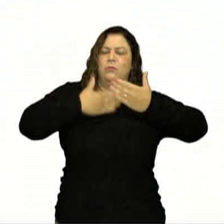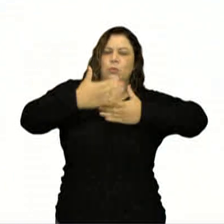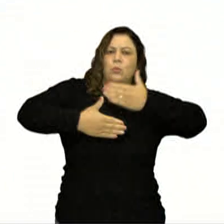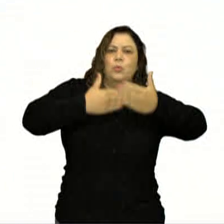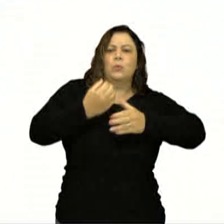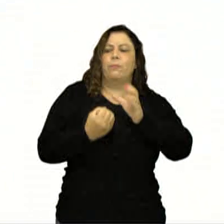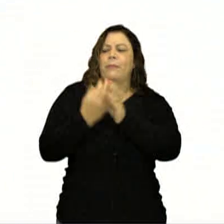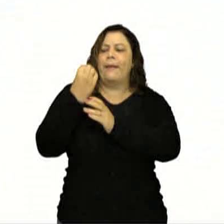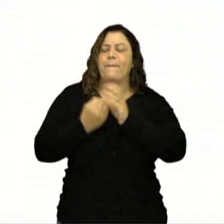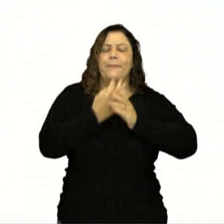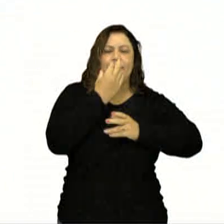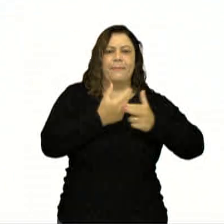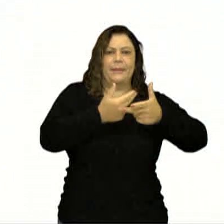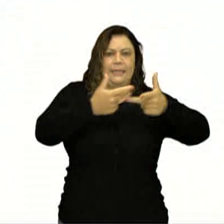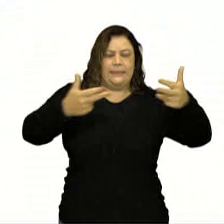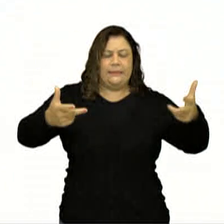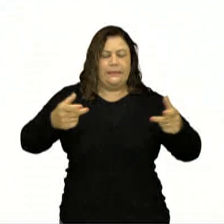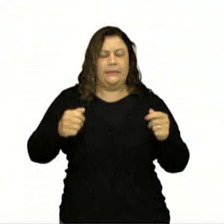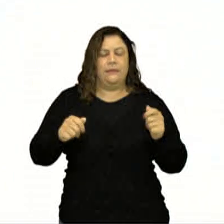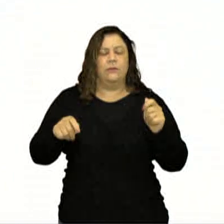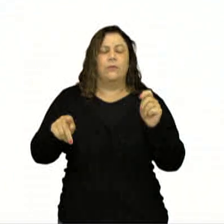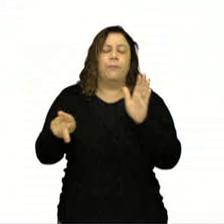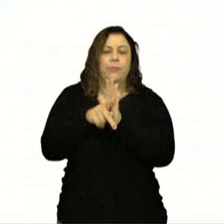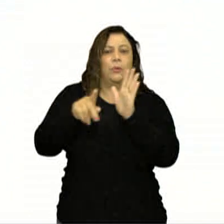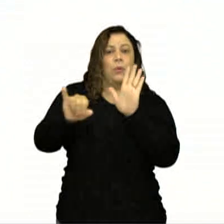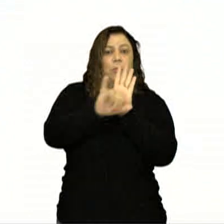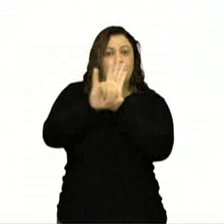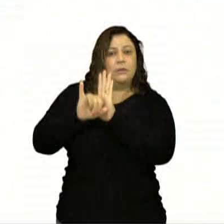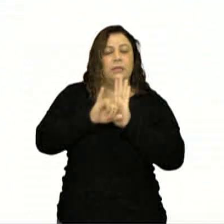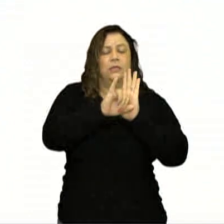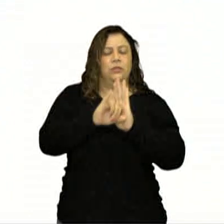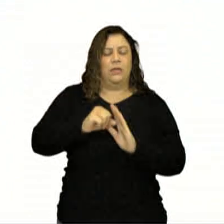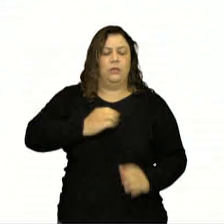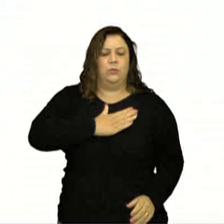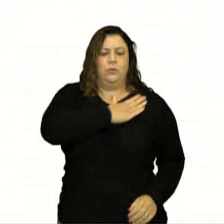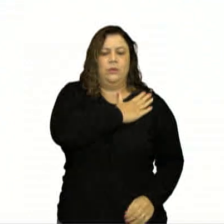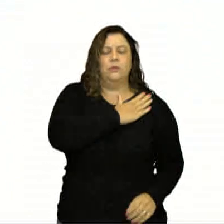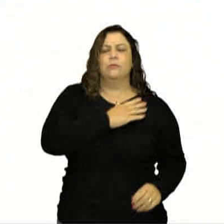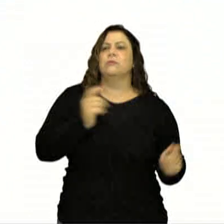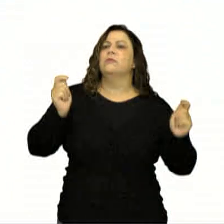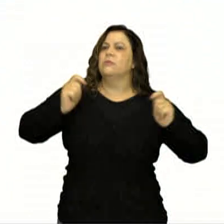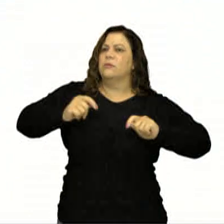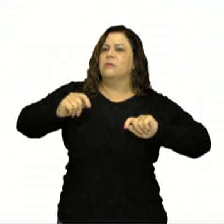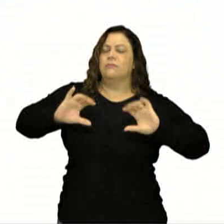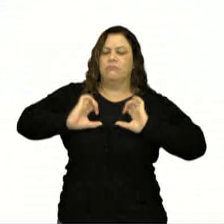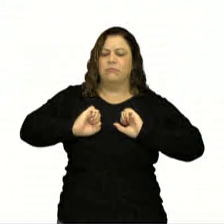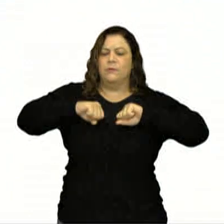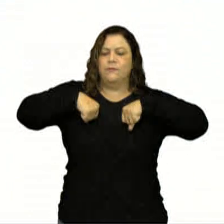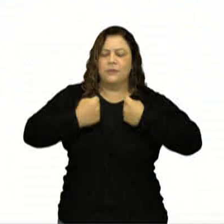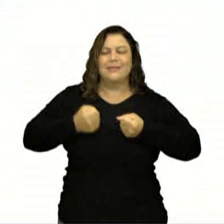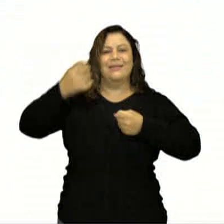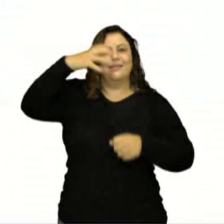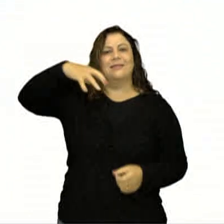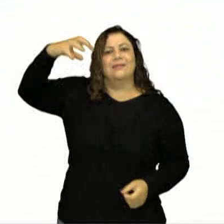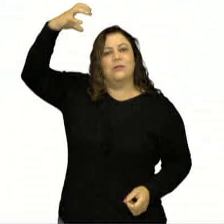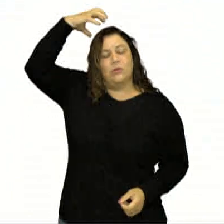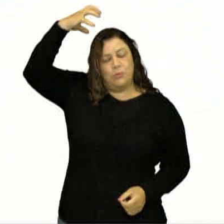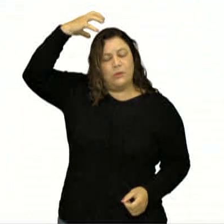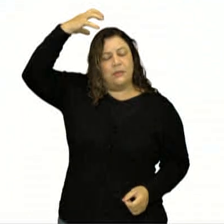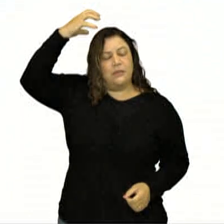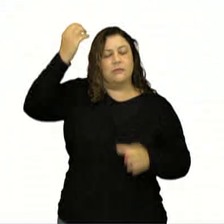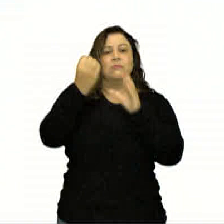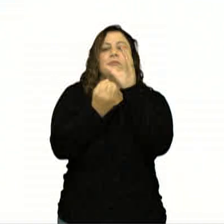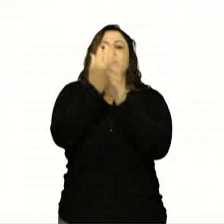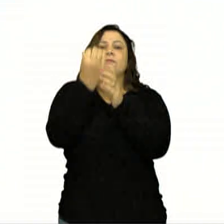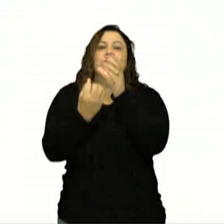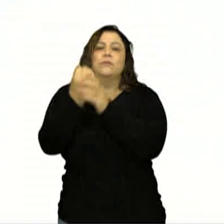formação das identidades nacionais e do nacionalismo como fatores para o fortalecimento da monarquia, da